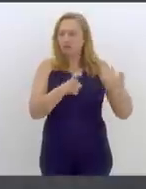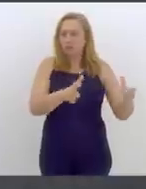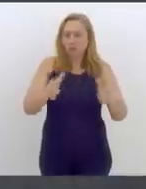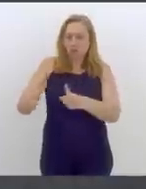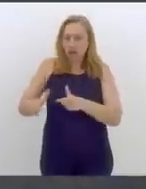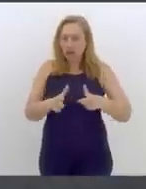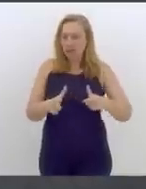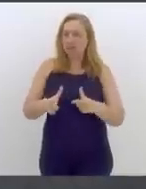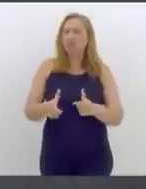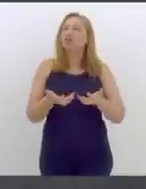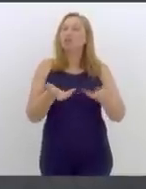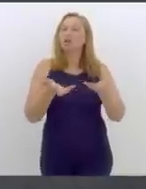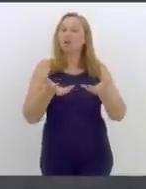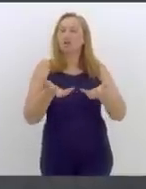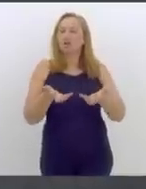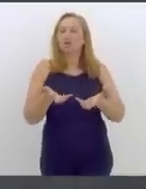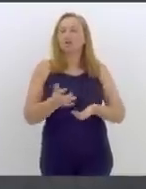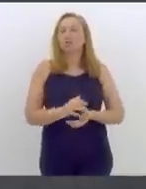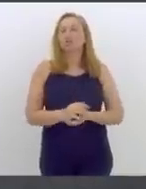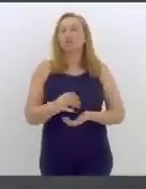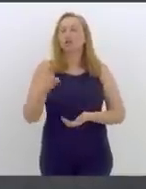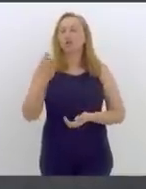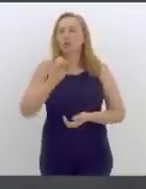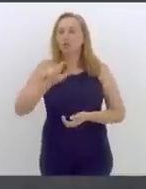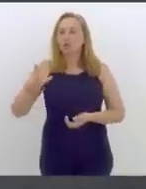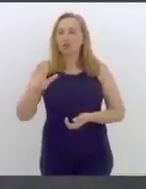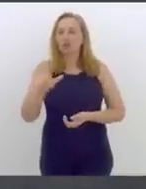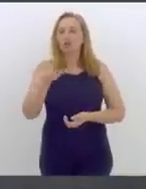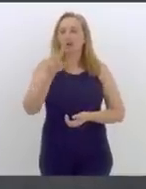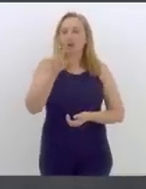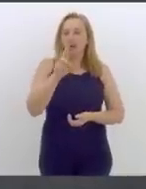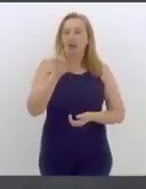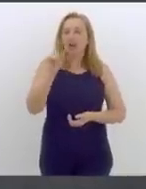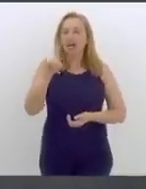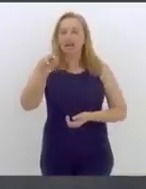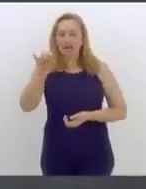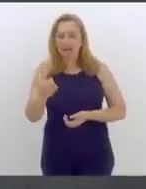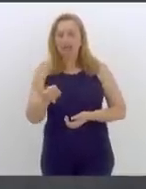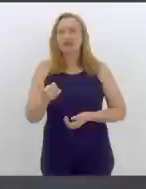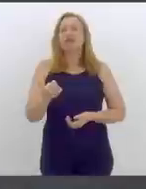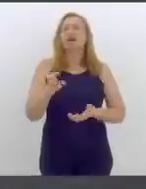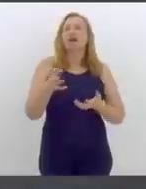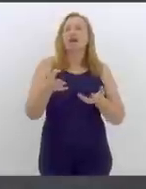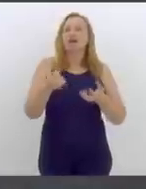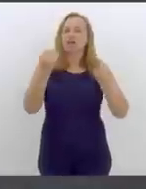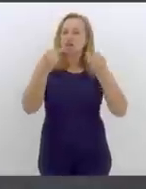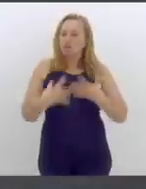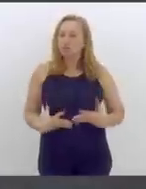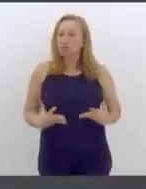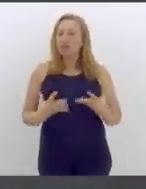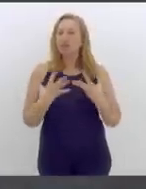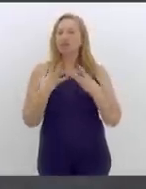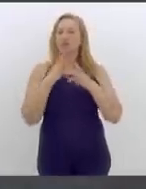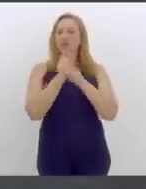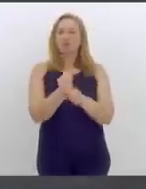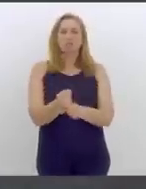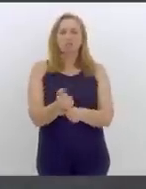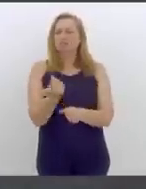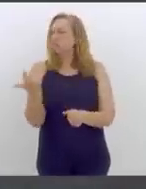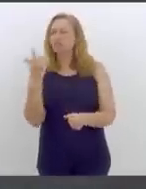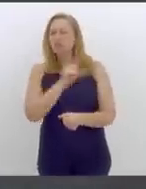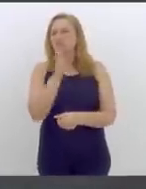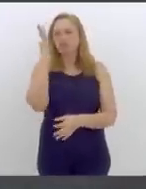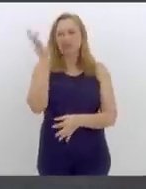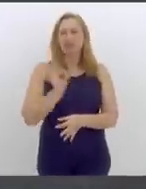poderes eu queria que o coronel ralic explicasse essa conta que não fecha porque